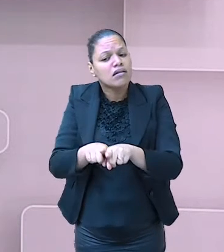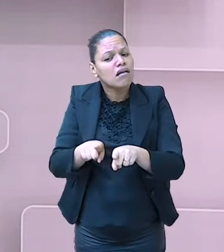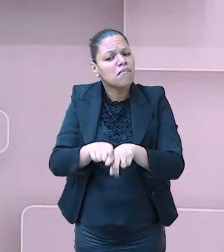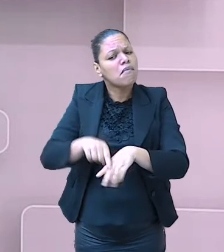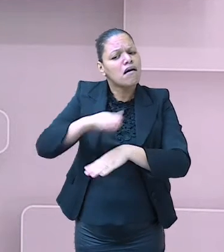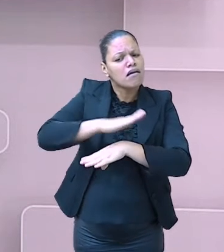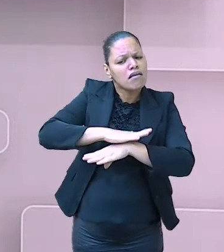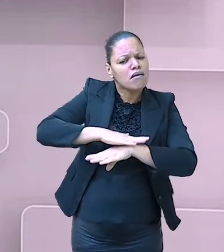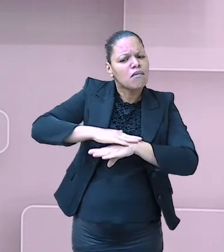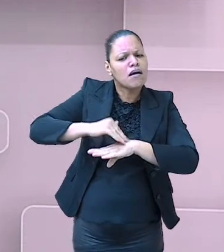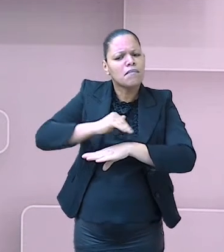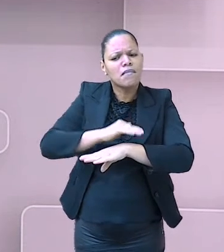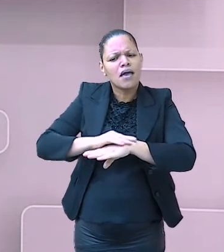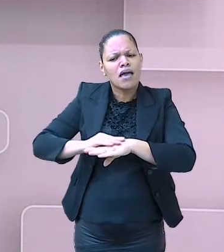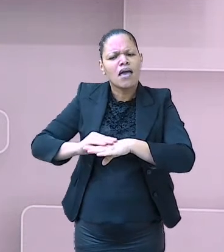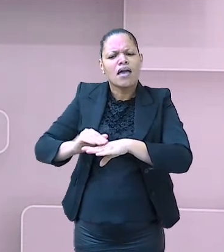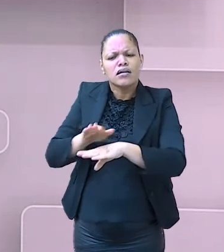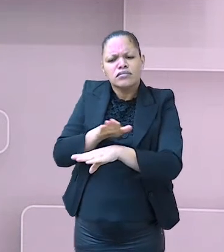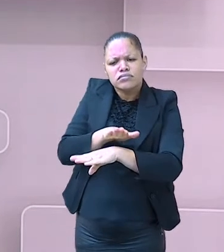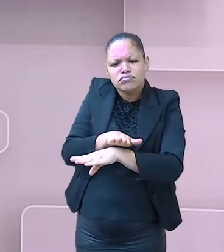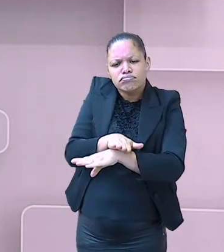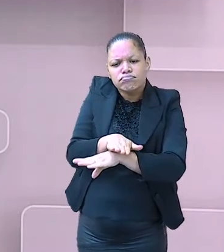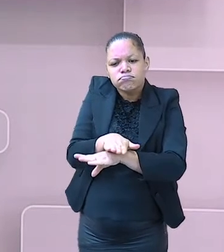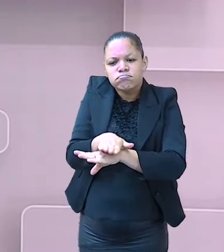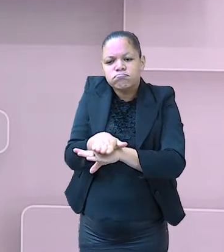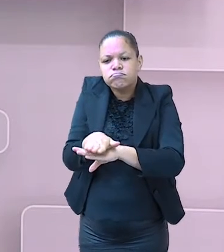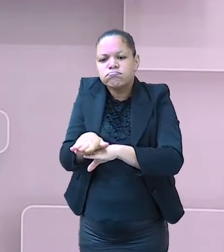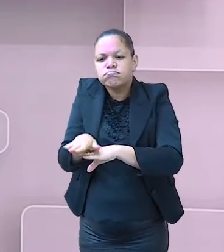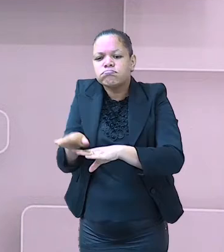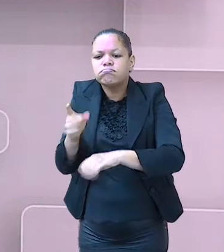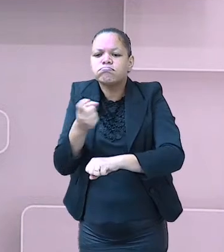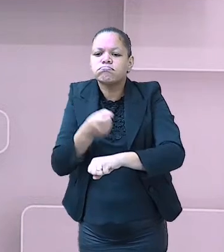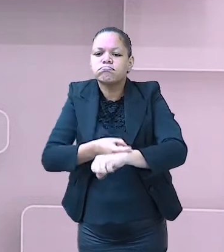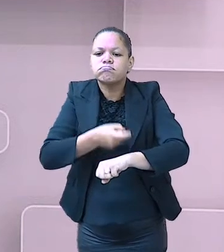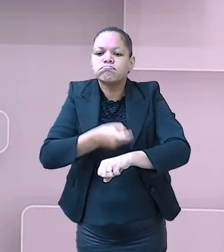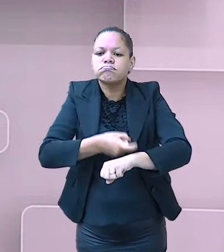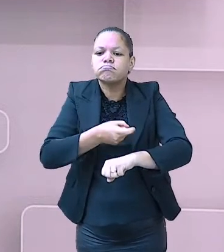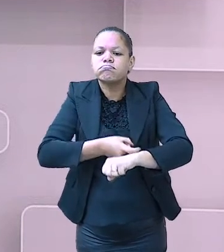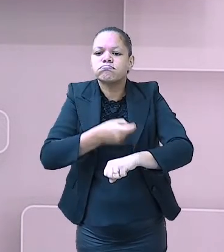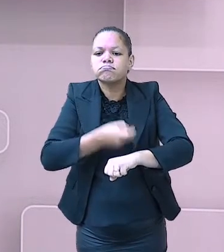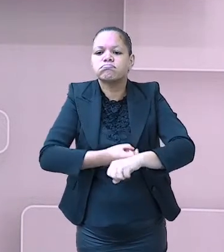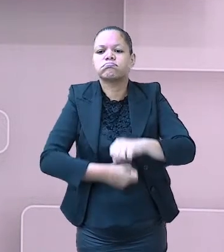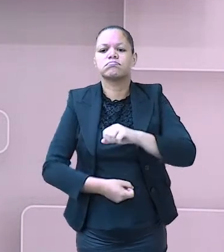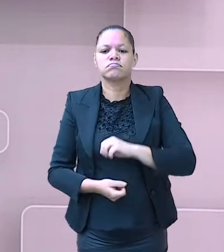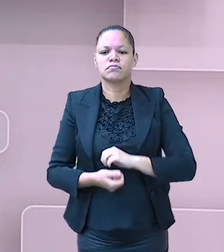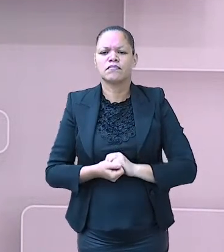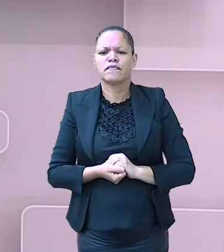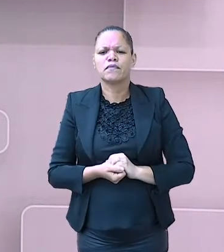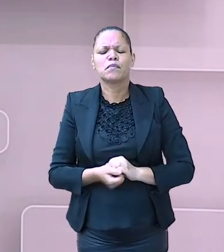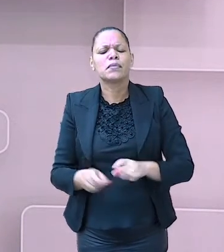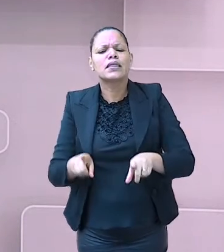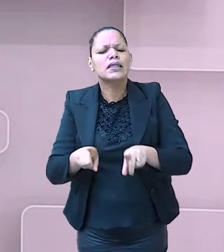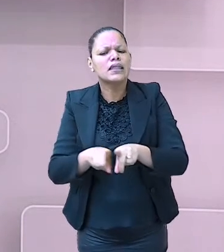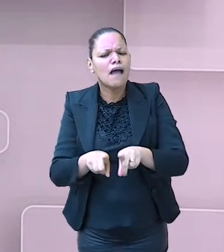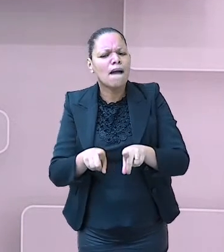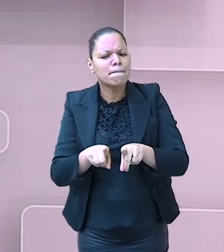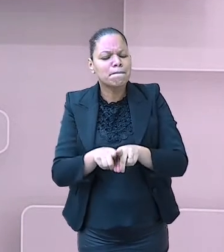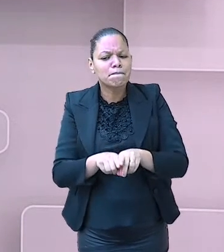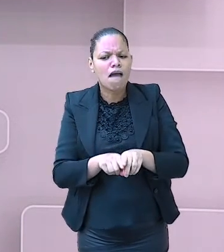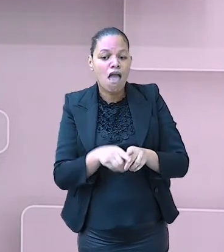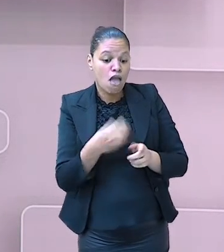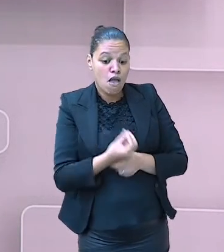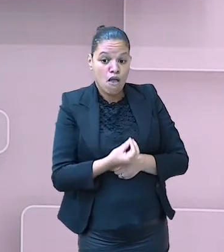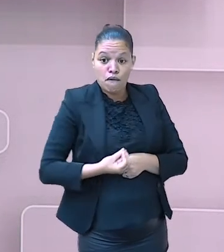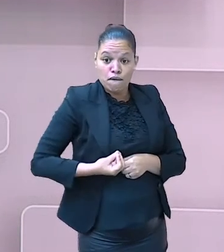é essa substância que faz com que a pele não desidrate. Eles têm uma ótima adaptação